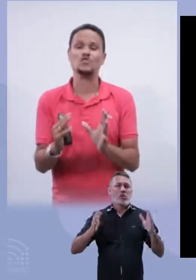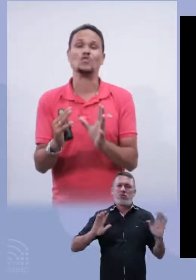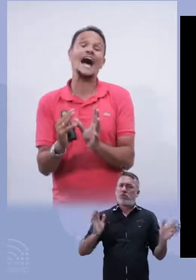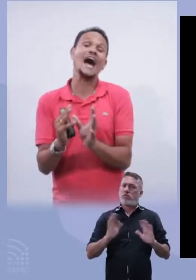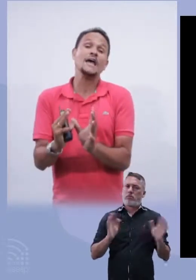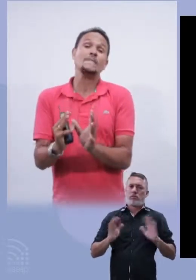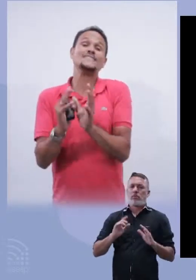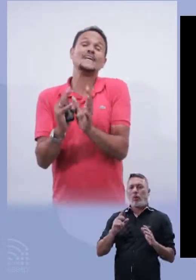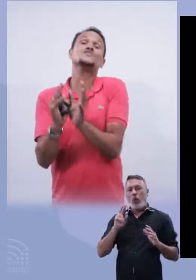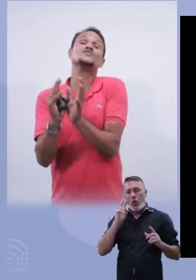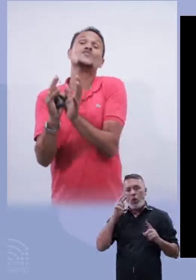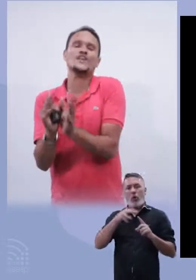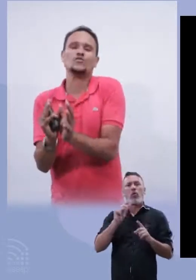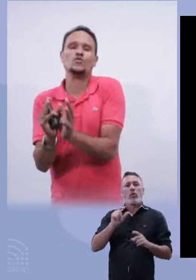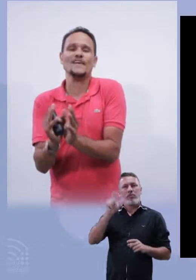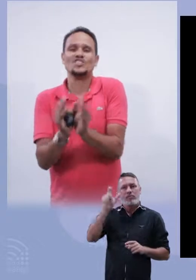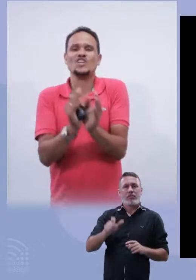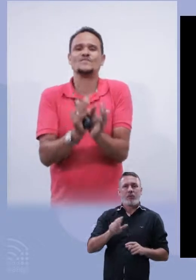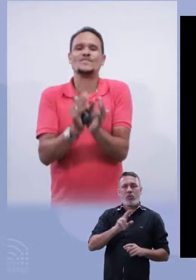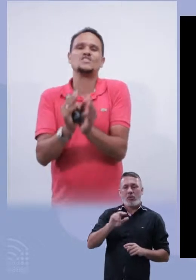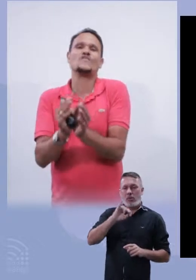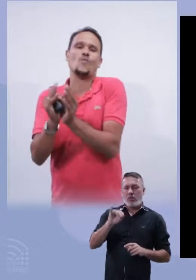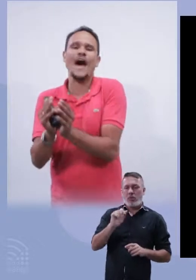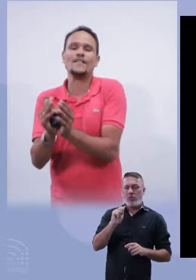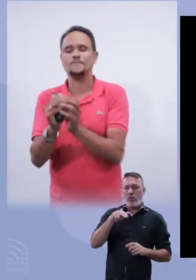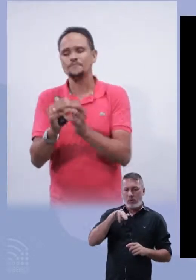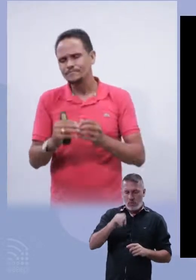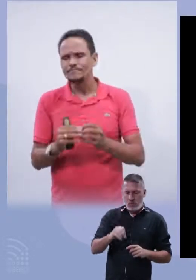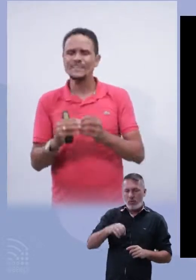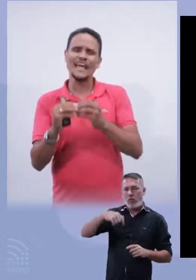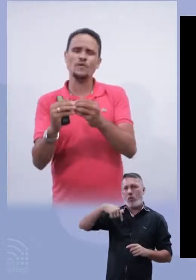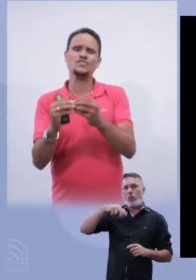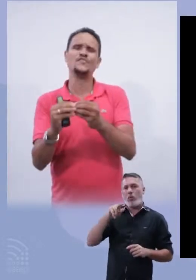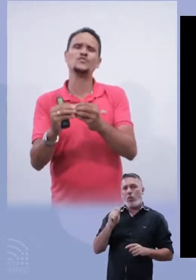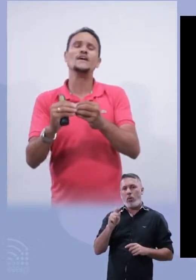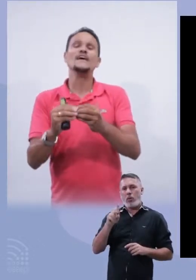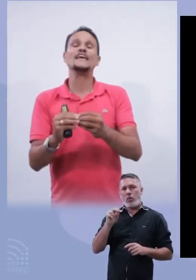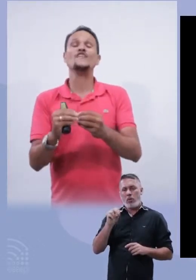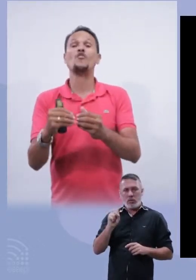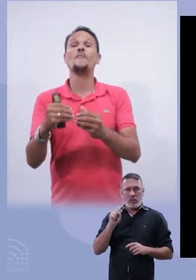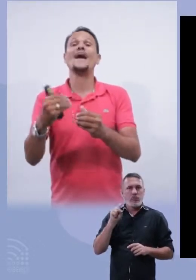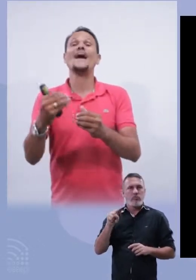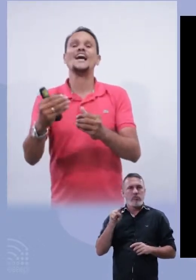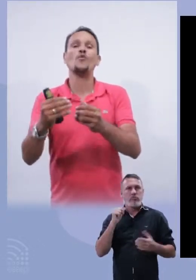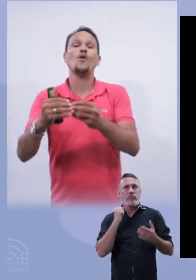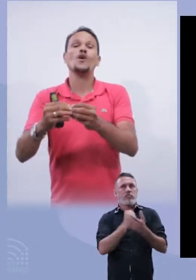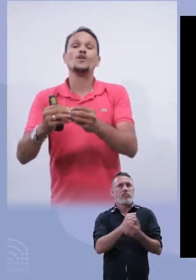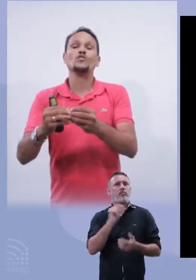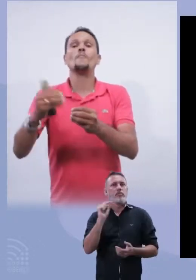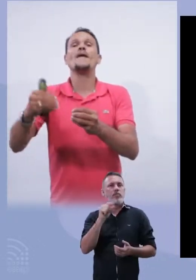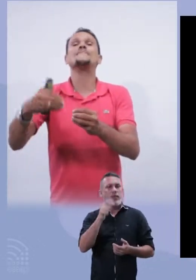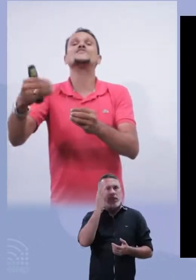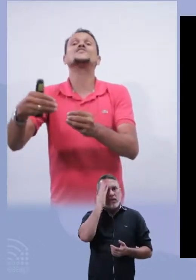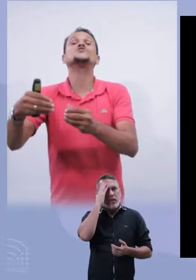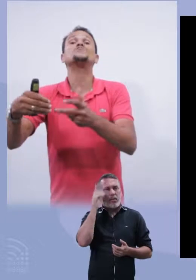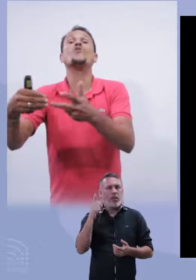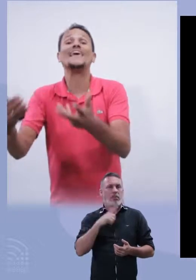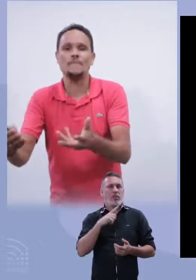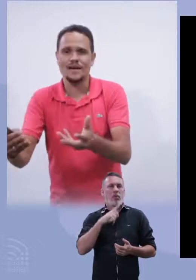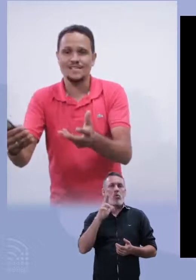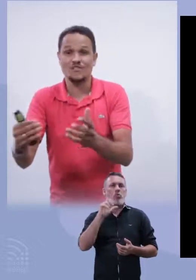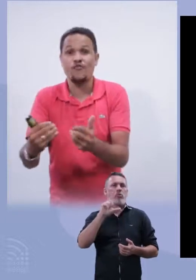não isso, tá? Mas é um indivíduo, esse Jânio da Silva Quadros, é um indivíduo que ele ficou marcado por tomar